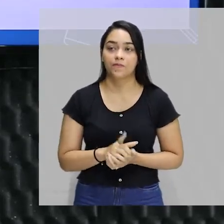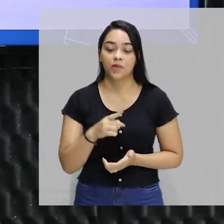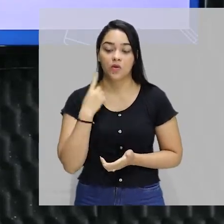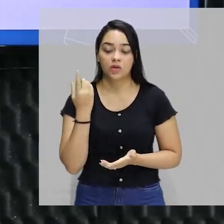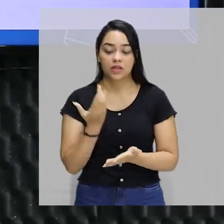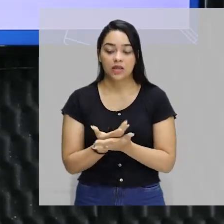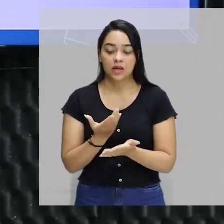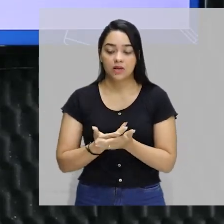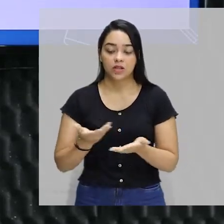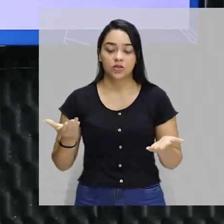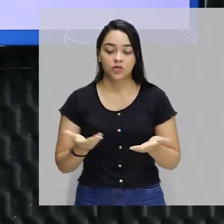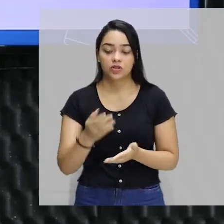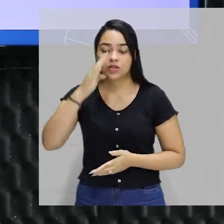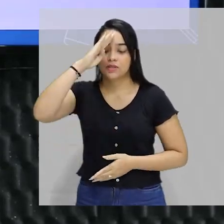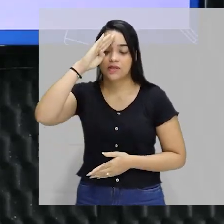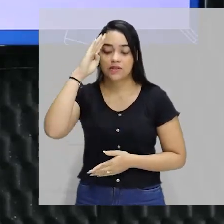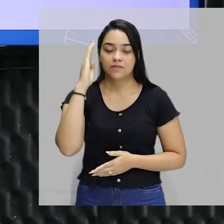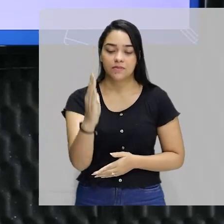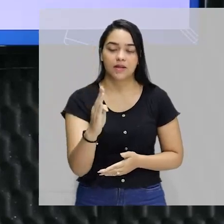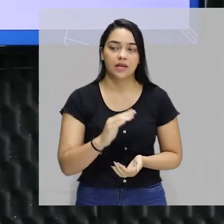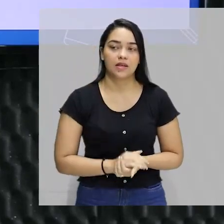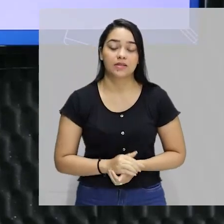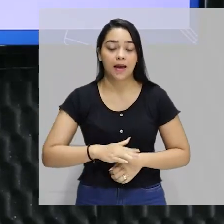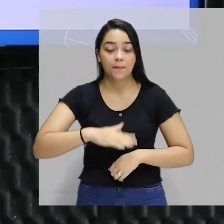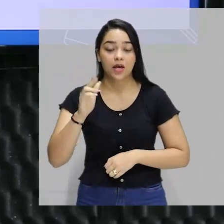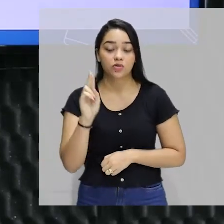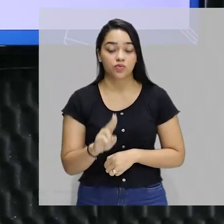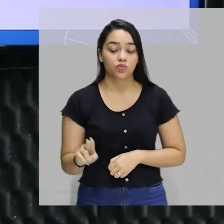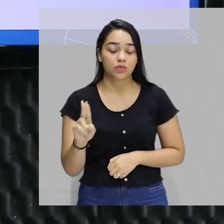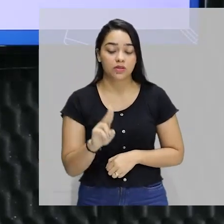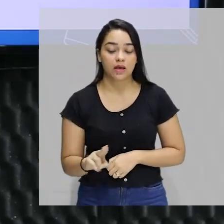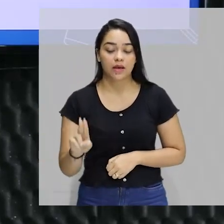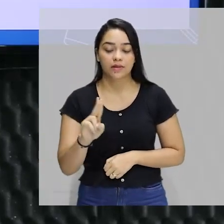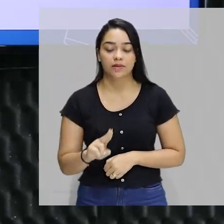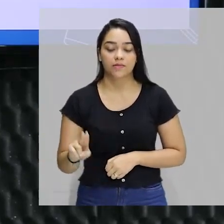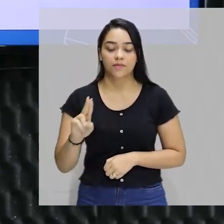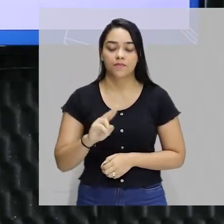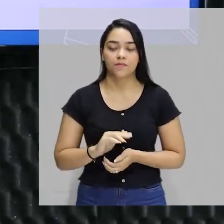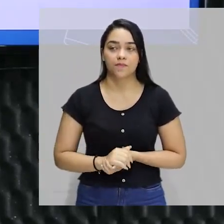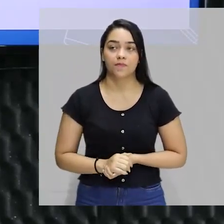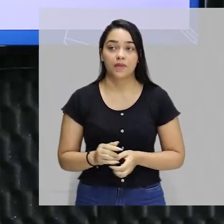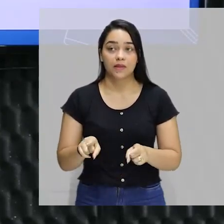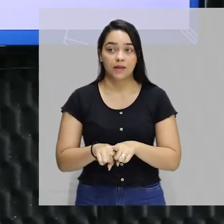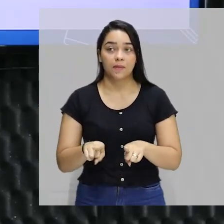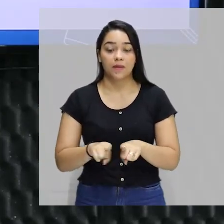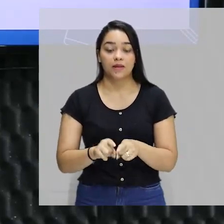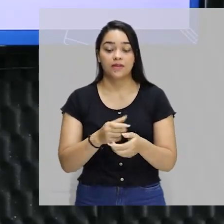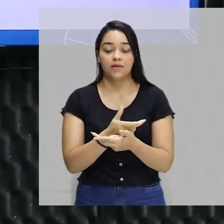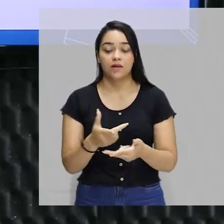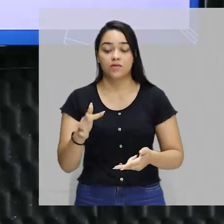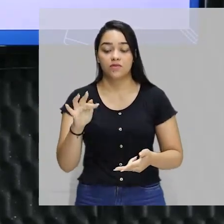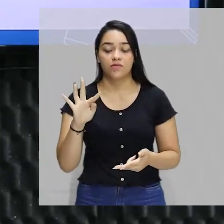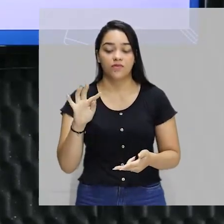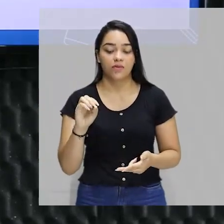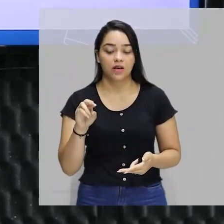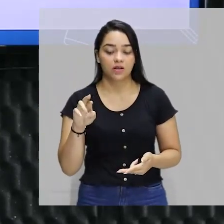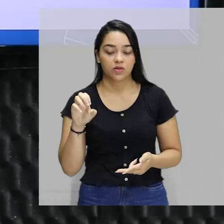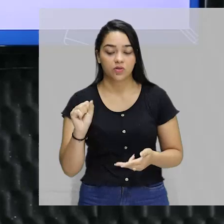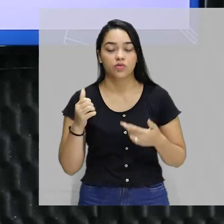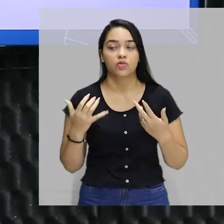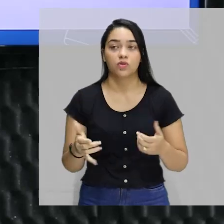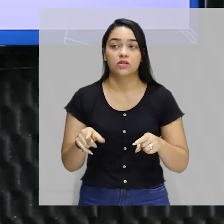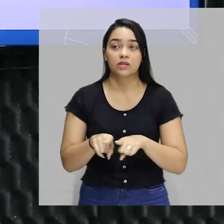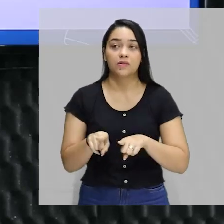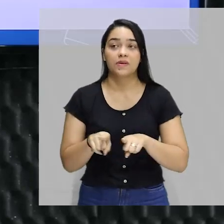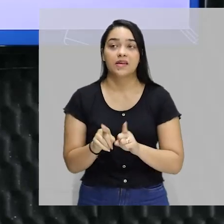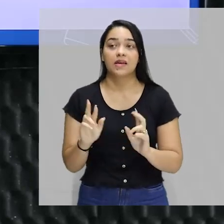ver na aula de hoje as principais, as mais utilizadas, tá? Nós vamos ver que esses fatores pragmáticos